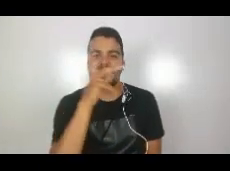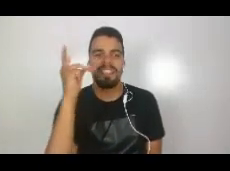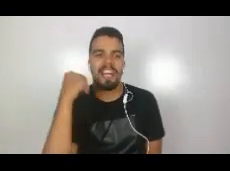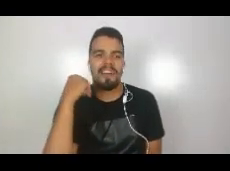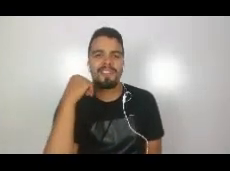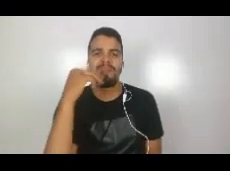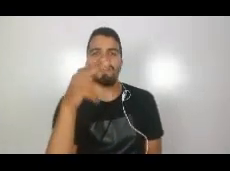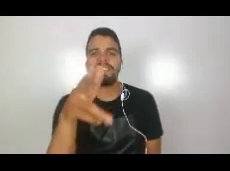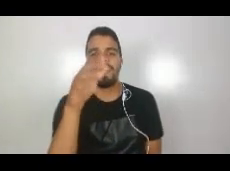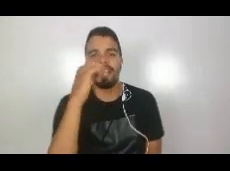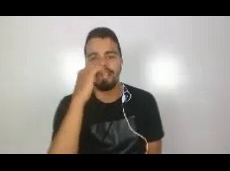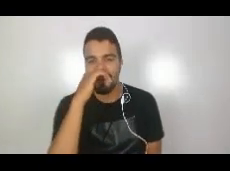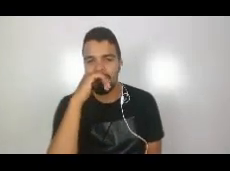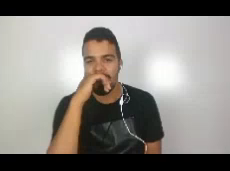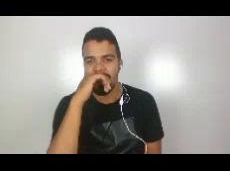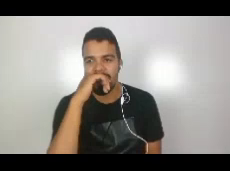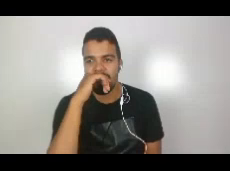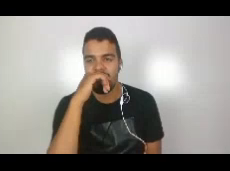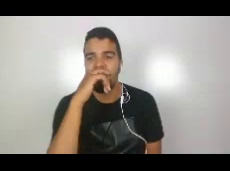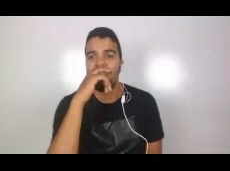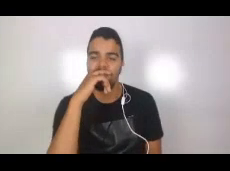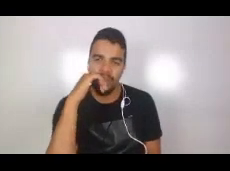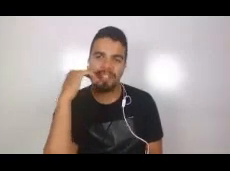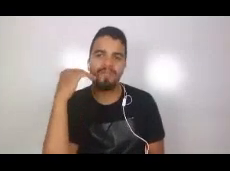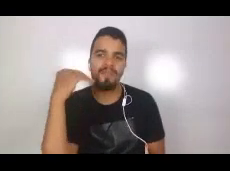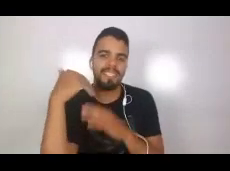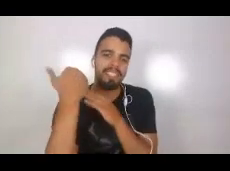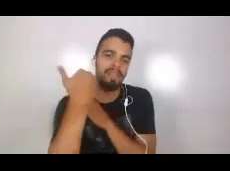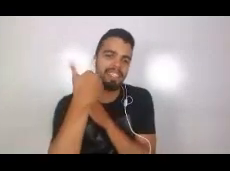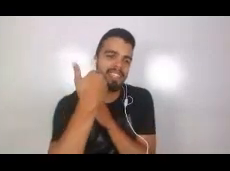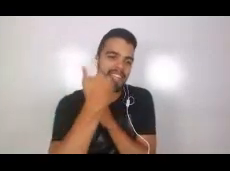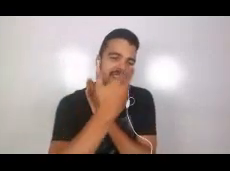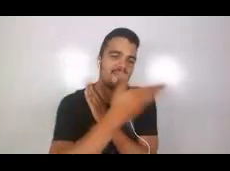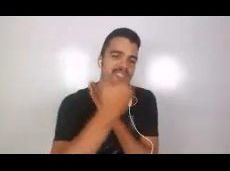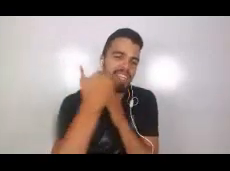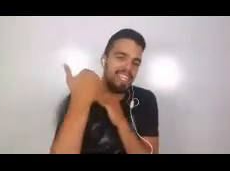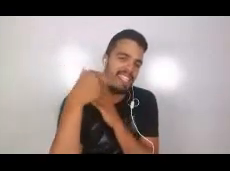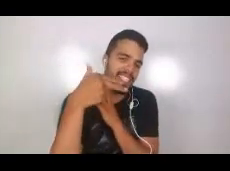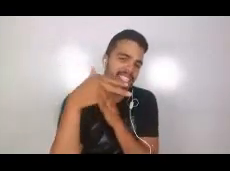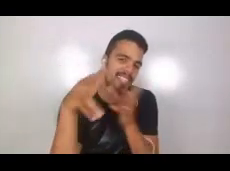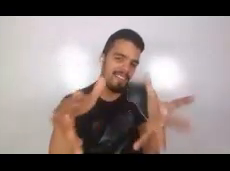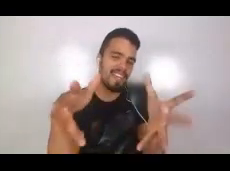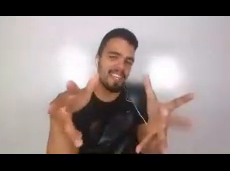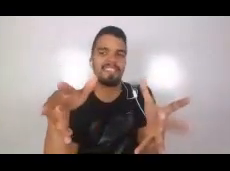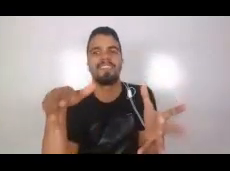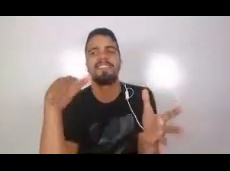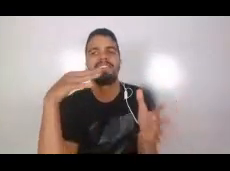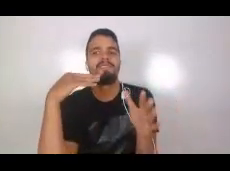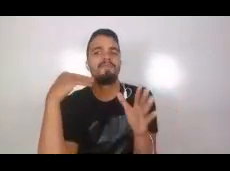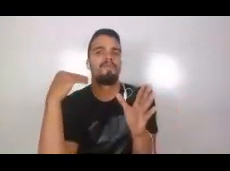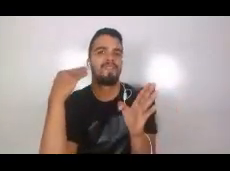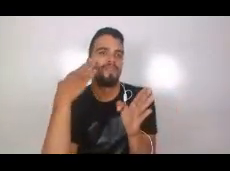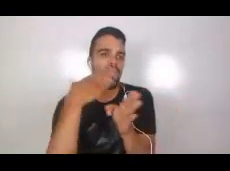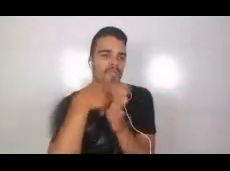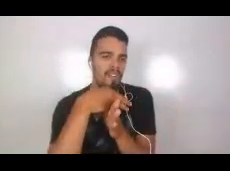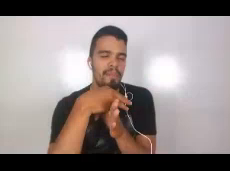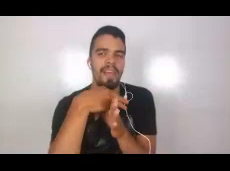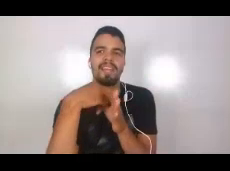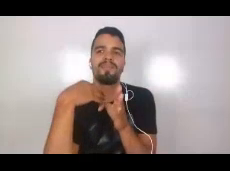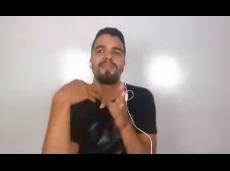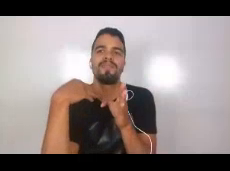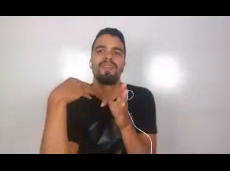aquele outro sinal que eu não ensinei nesta disciplina aqui? É justamente com as disciplinas anteriores, né, que antecederam essa.